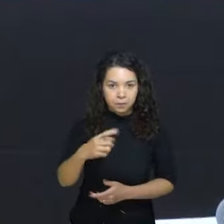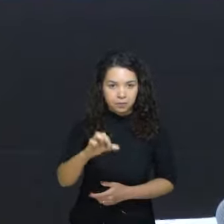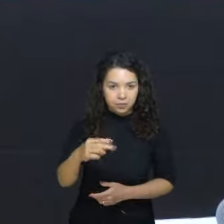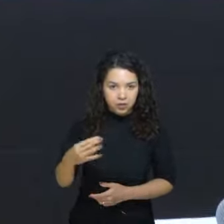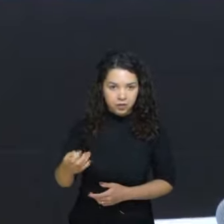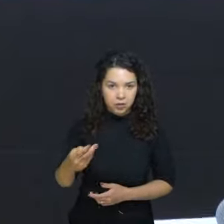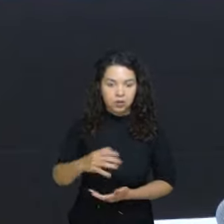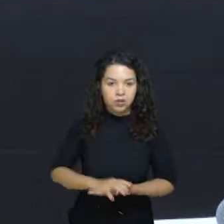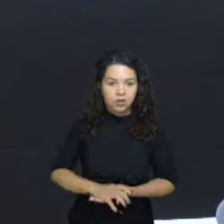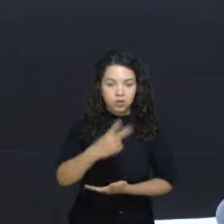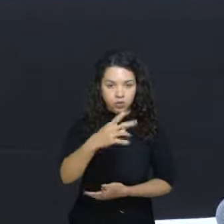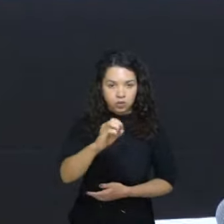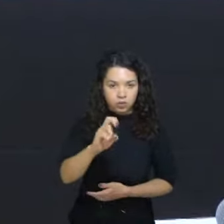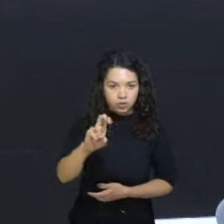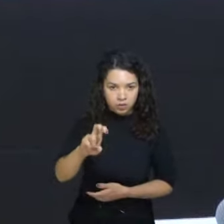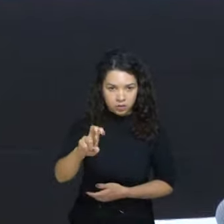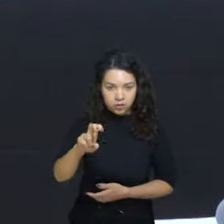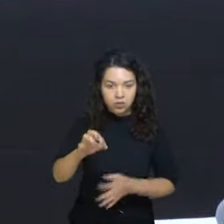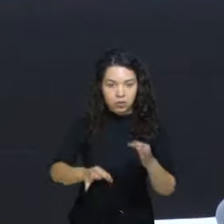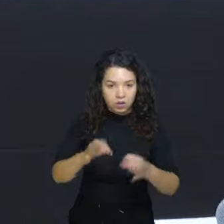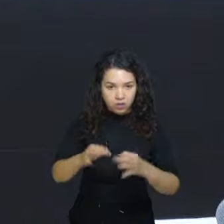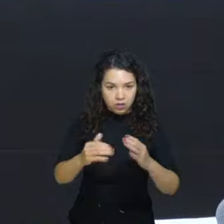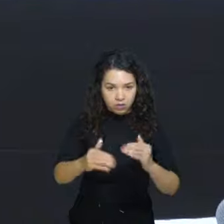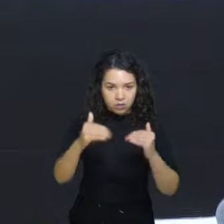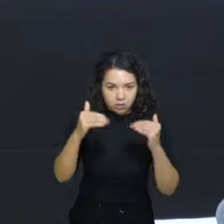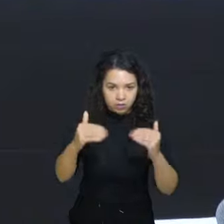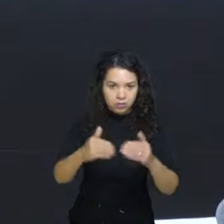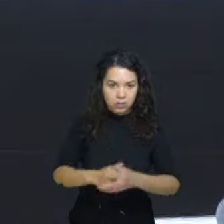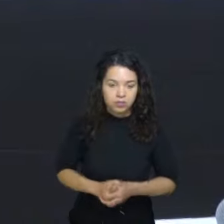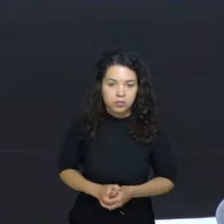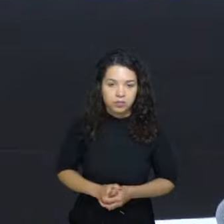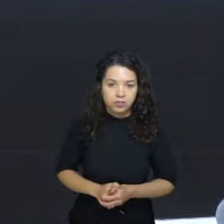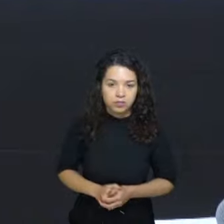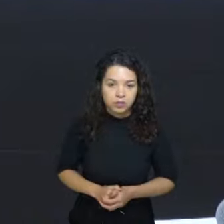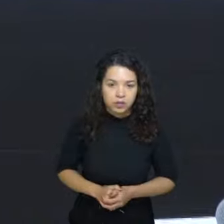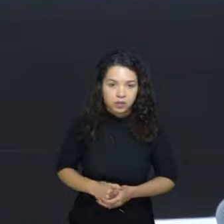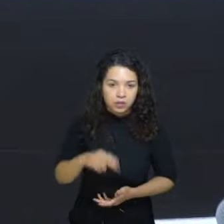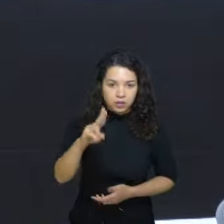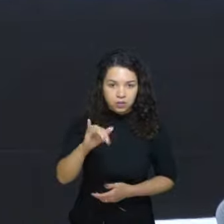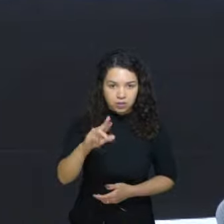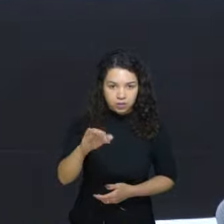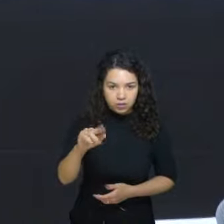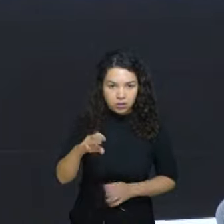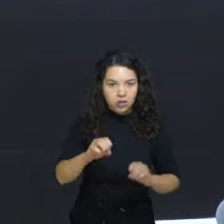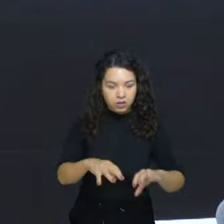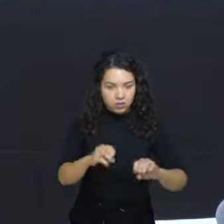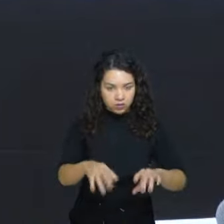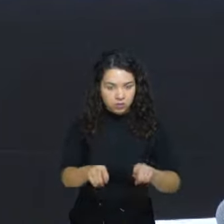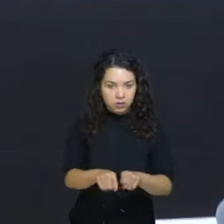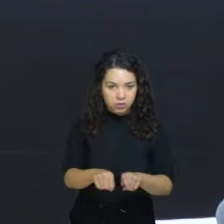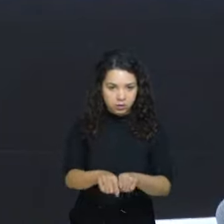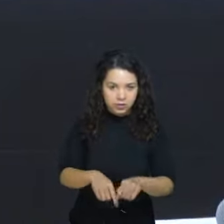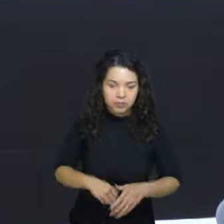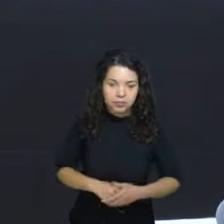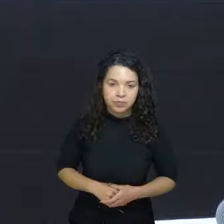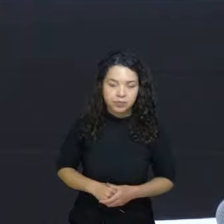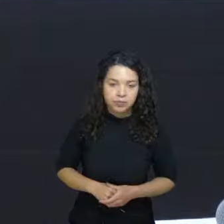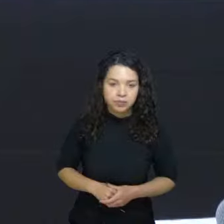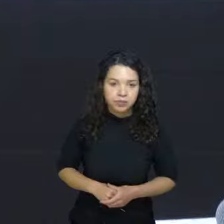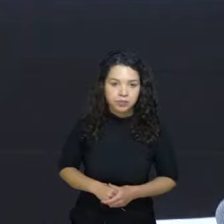o ano de 2005 praticou a docência na UNIVALE e na academia judicial do Tribunal de Justiça de Santa Catarina e